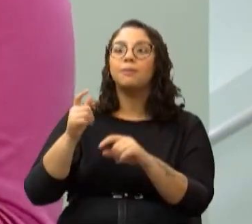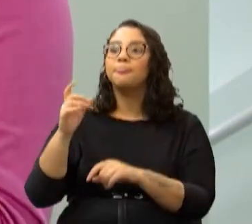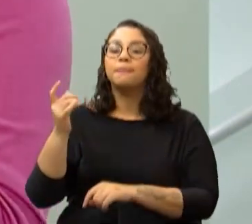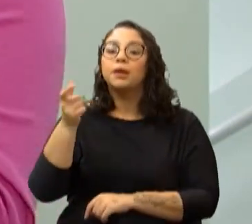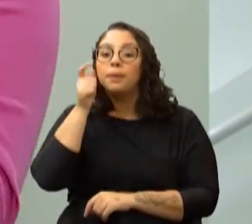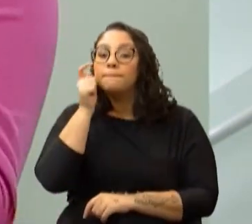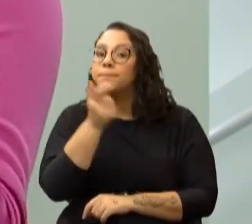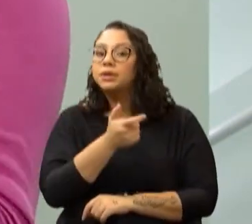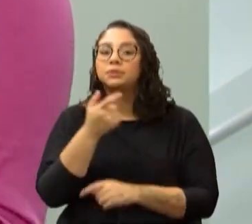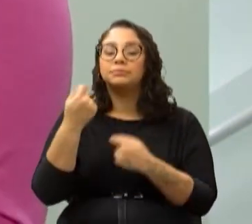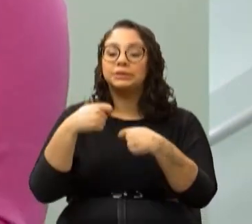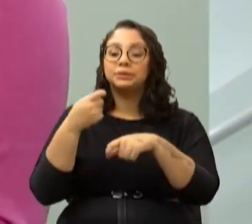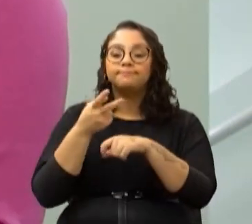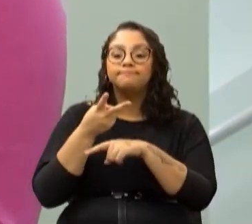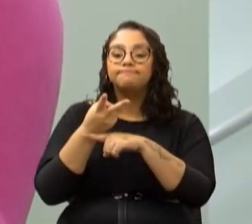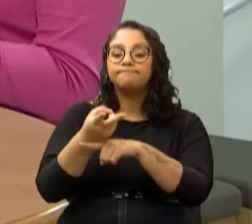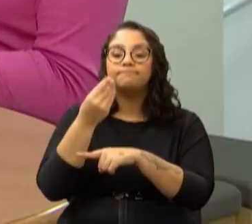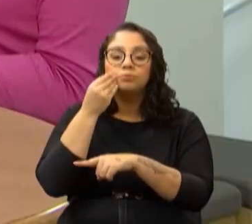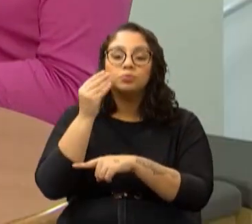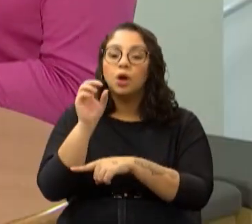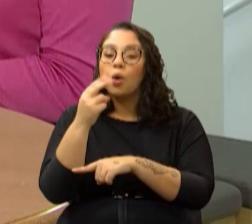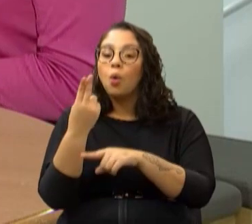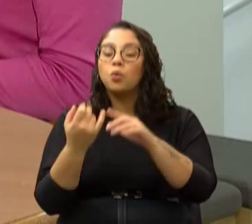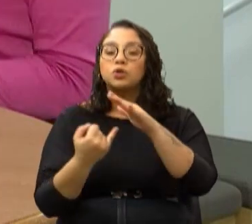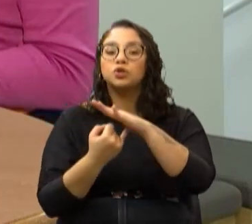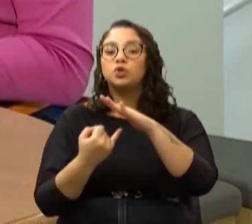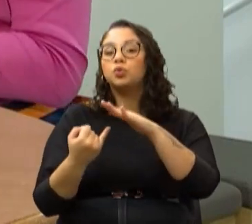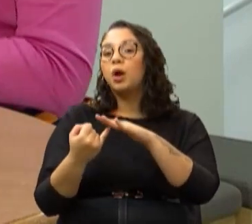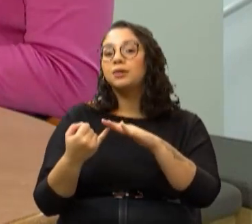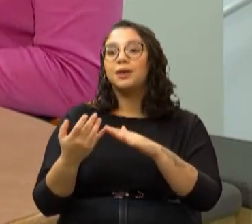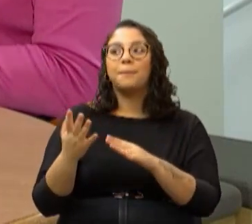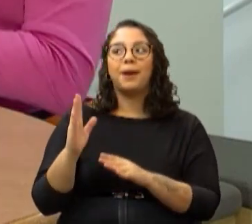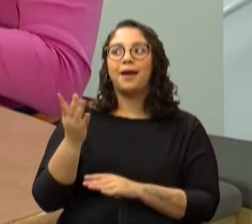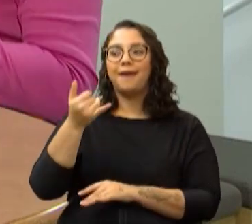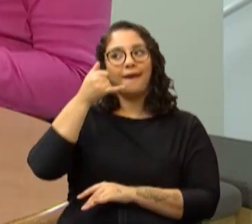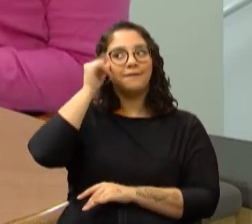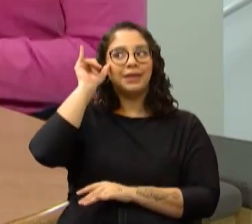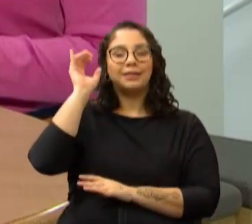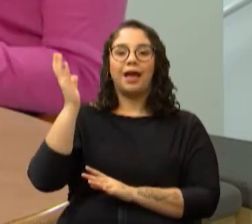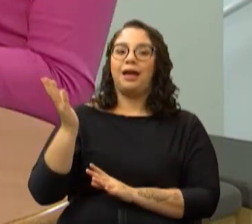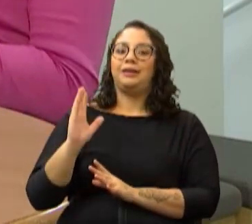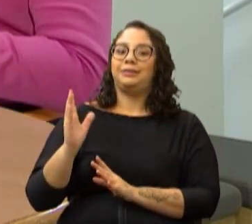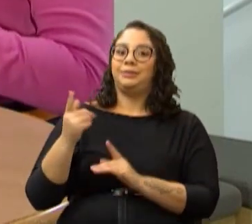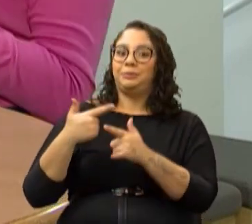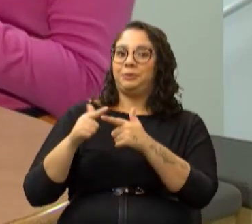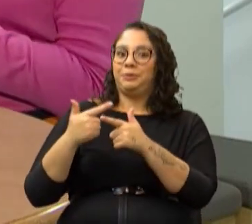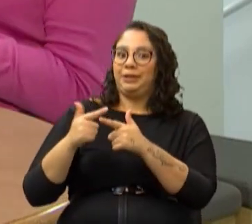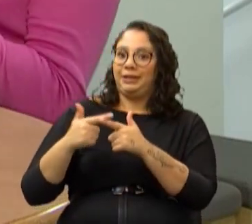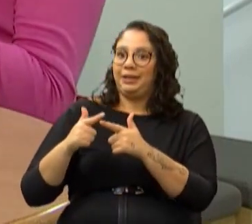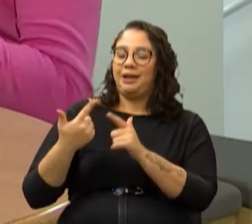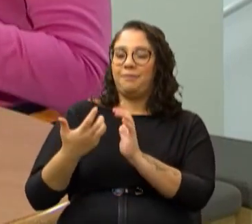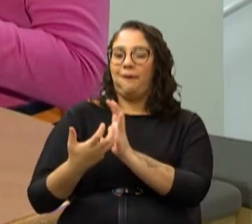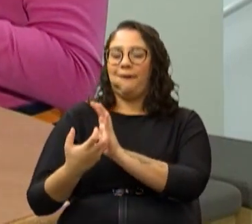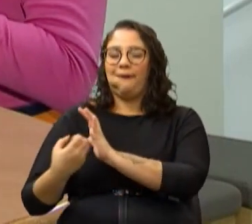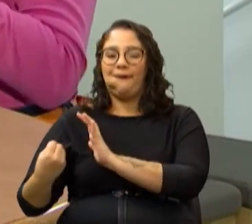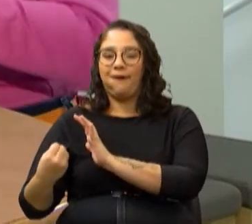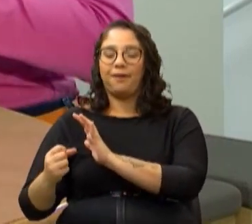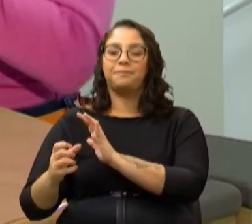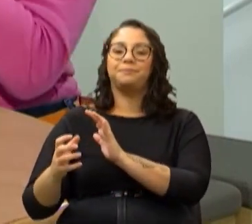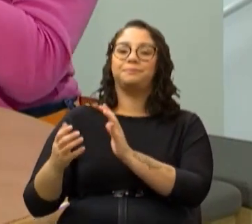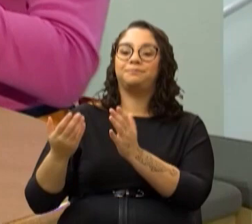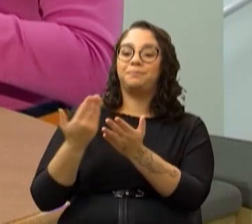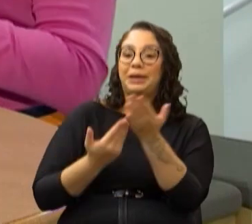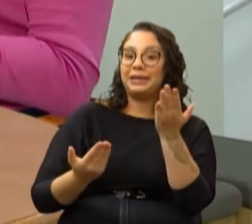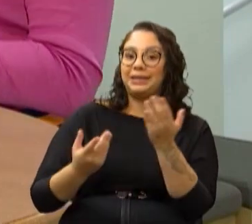mais interessante ou a entidade que a gente deveria buscar para garantir que não vai cair num golpe, não